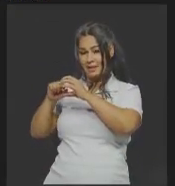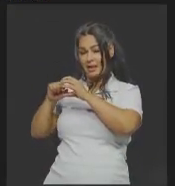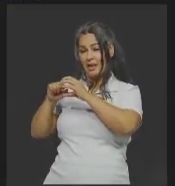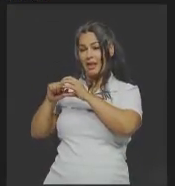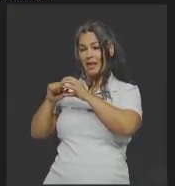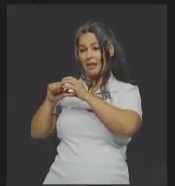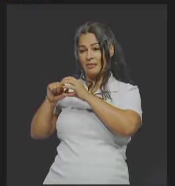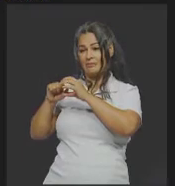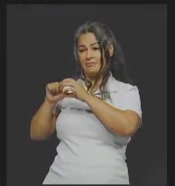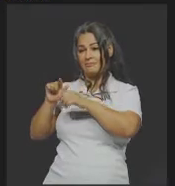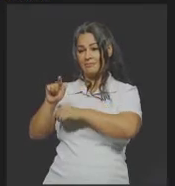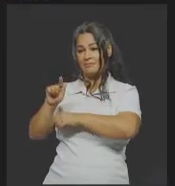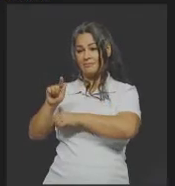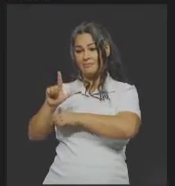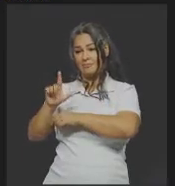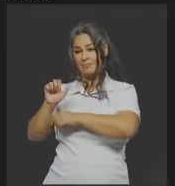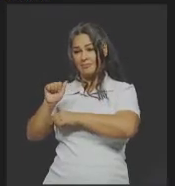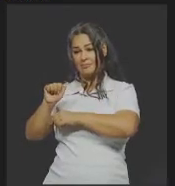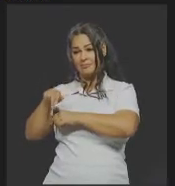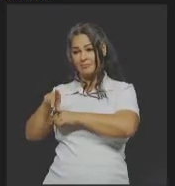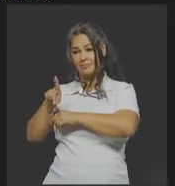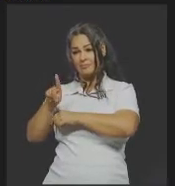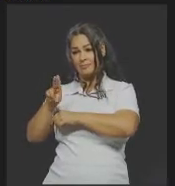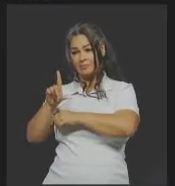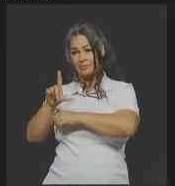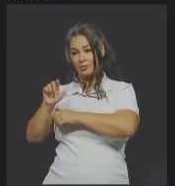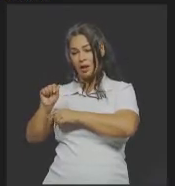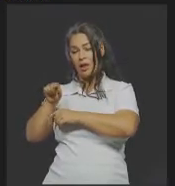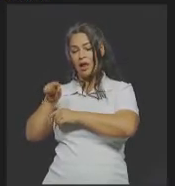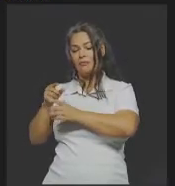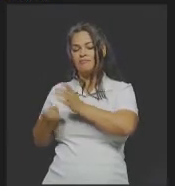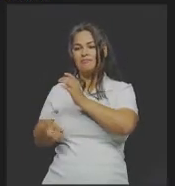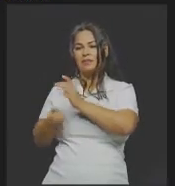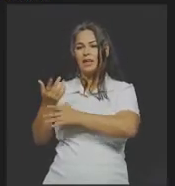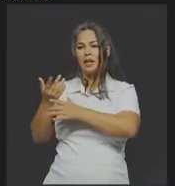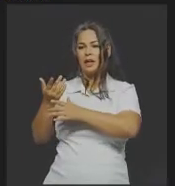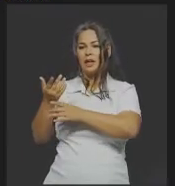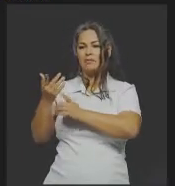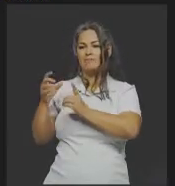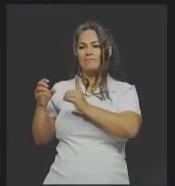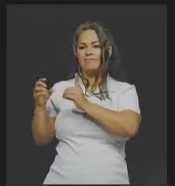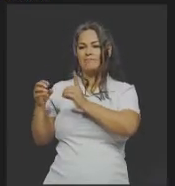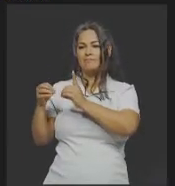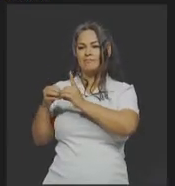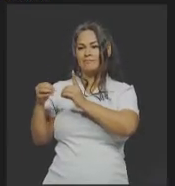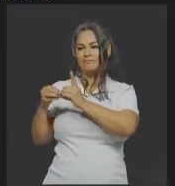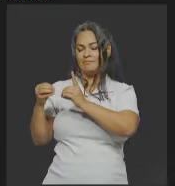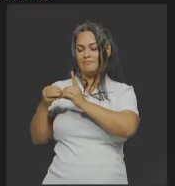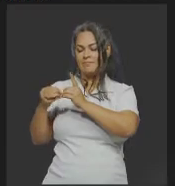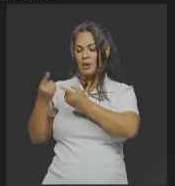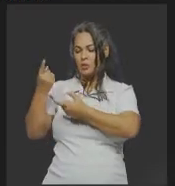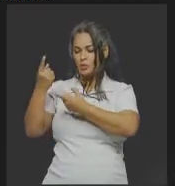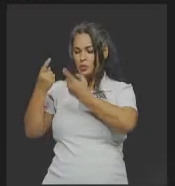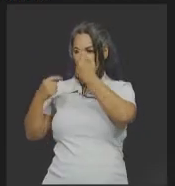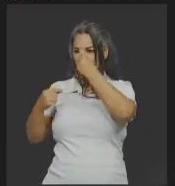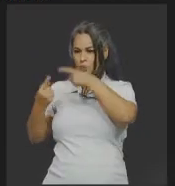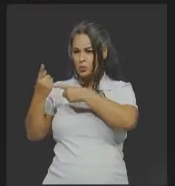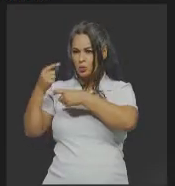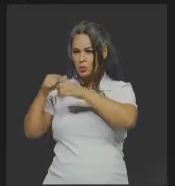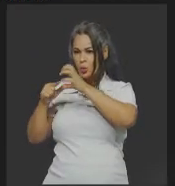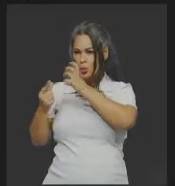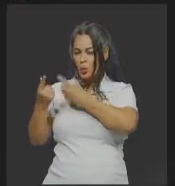controlada pelo sistema nervoso. Ela produz e libera hormônios que ativam o funcionamento das demais